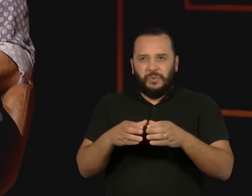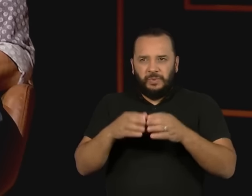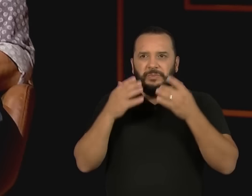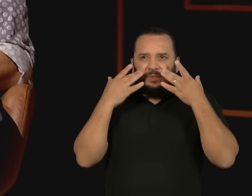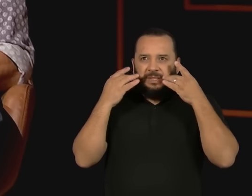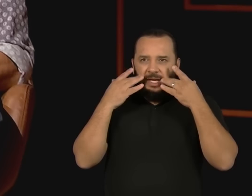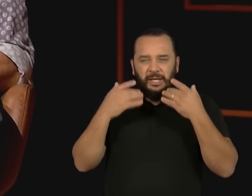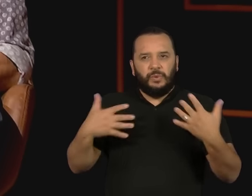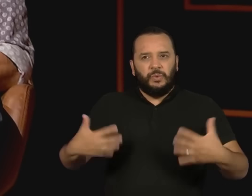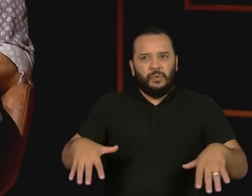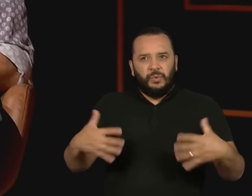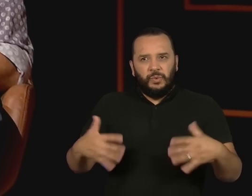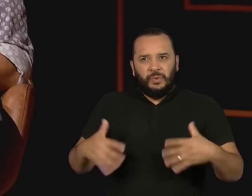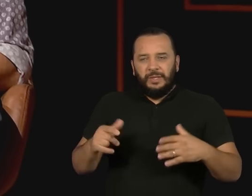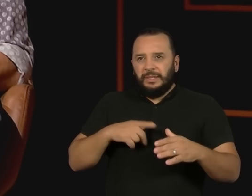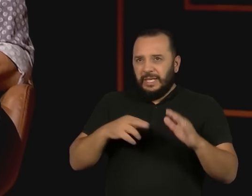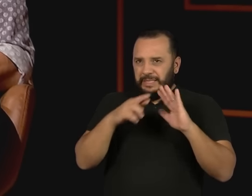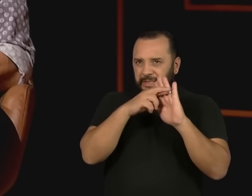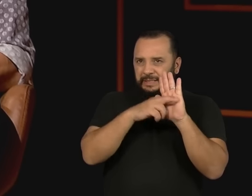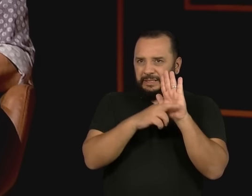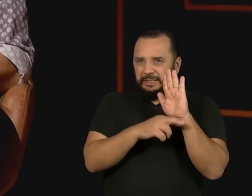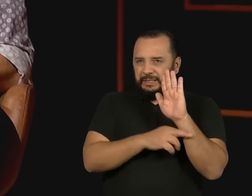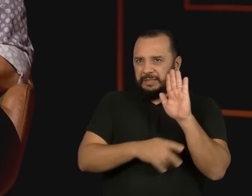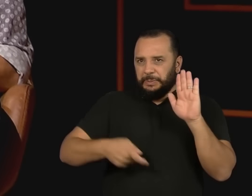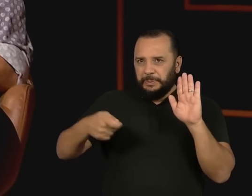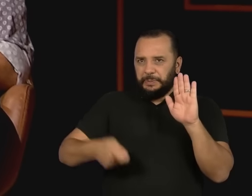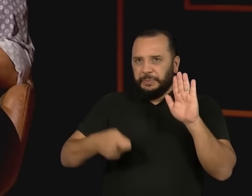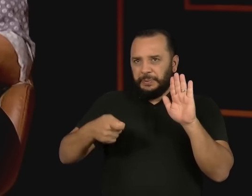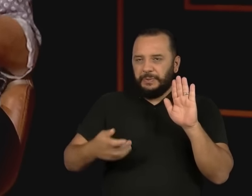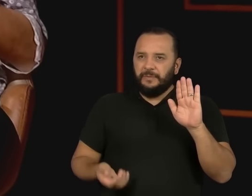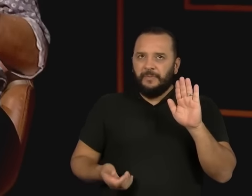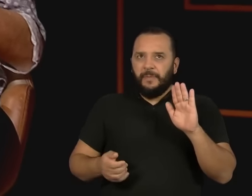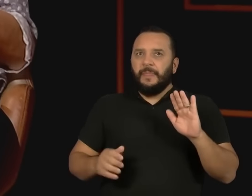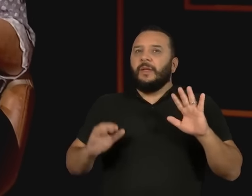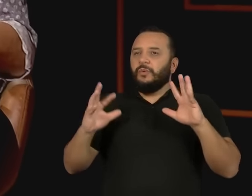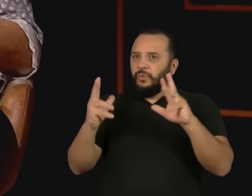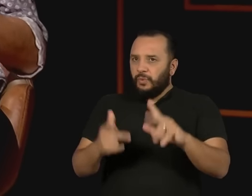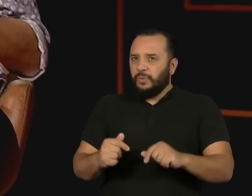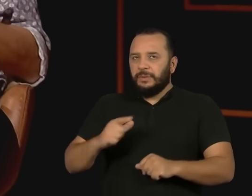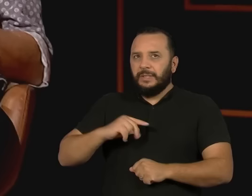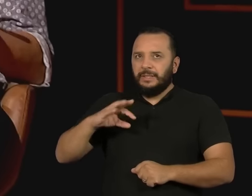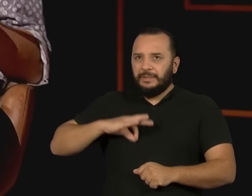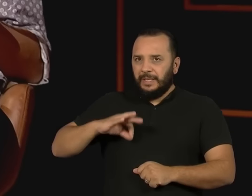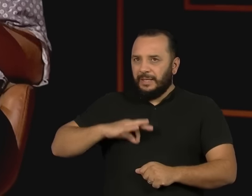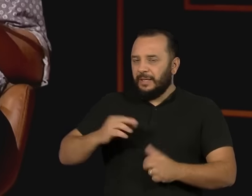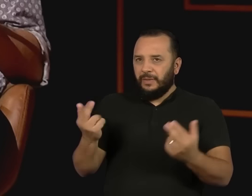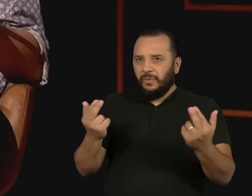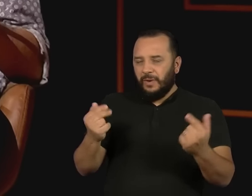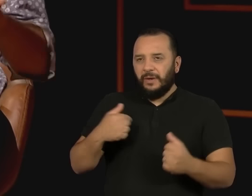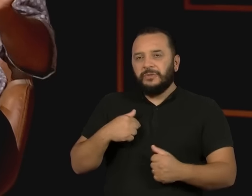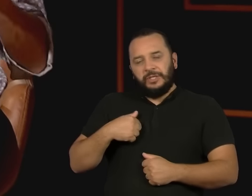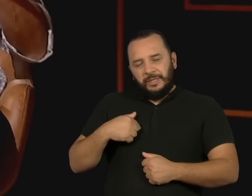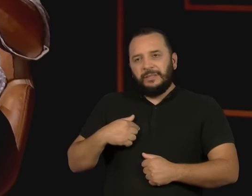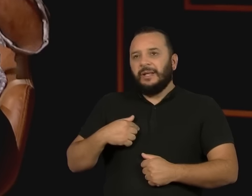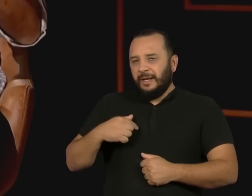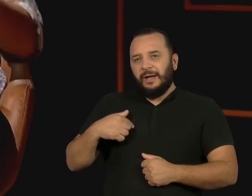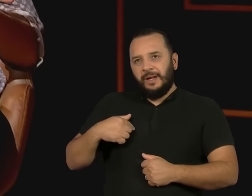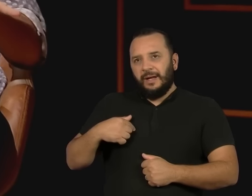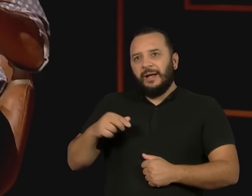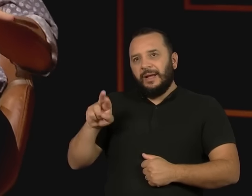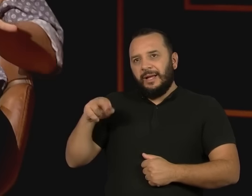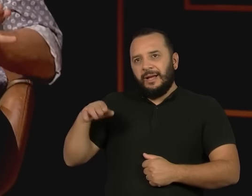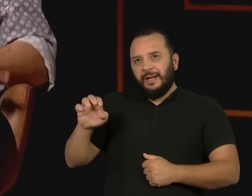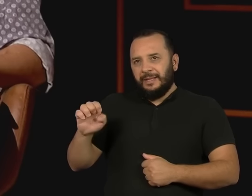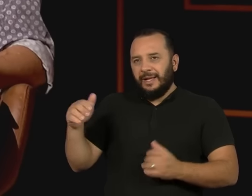uma trupe tem uma coisa realmente comunistona lá, assim, todos ganham o mesmo salário, da Ariane ao faxineiro, todos ganham a